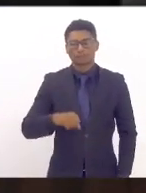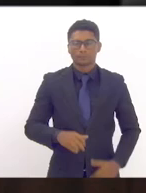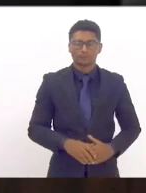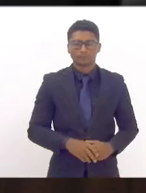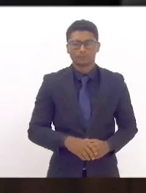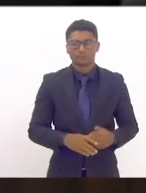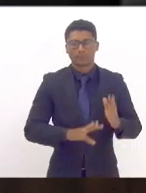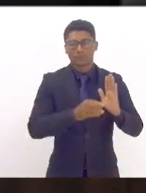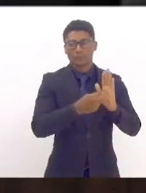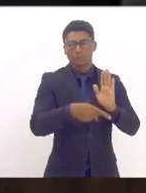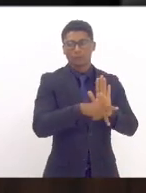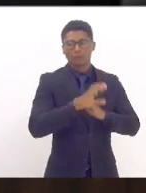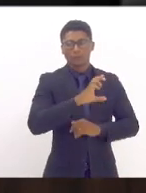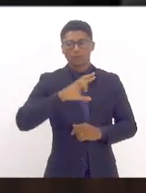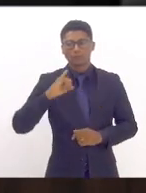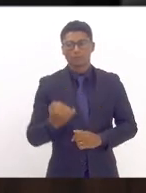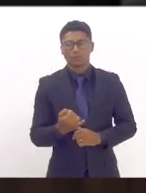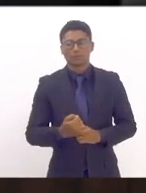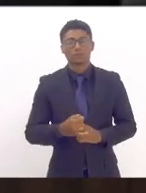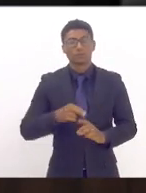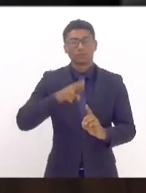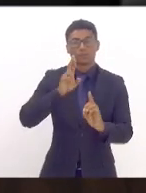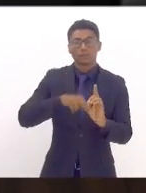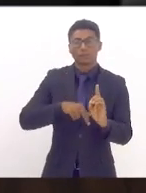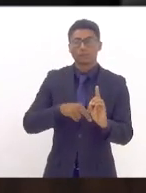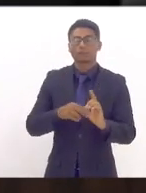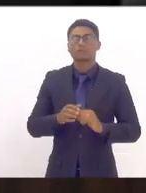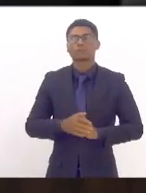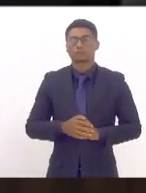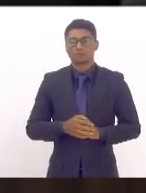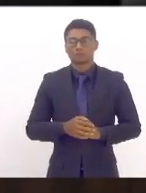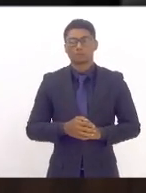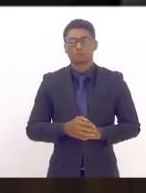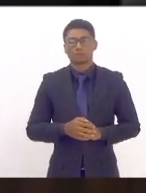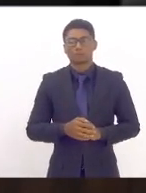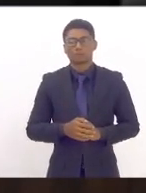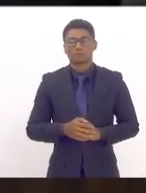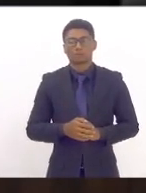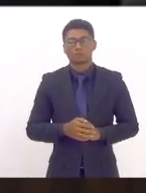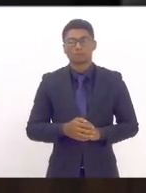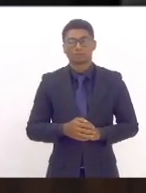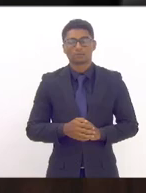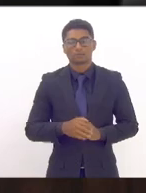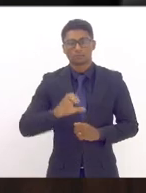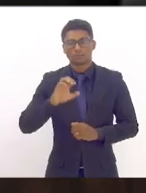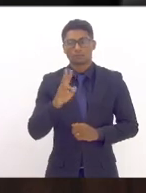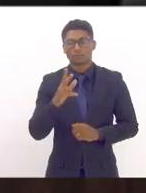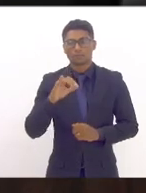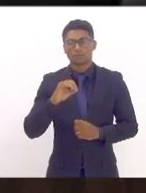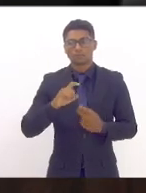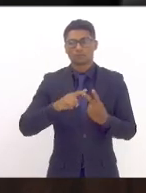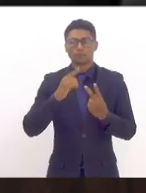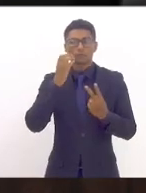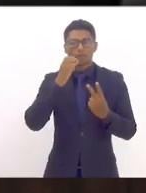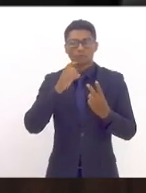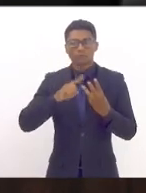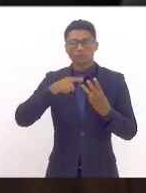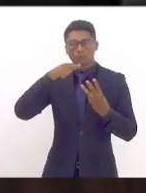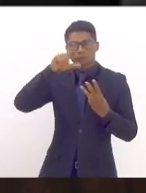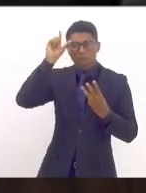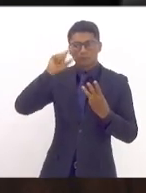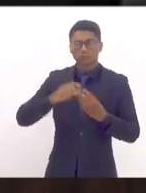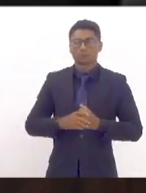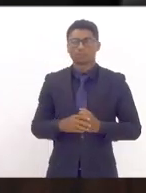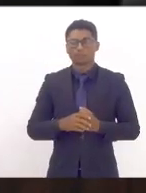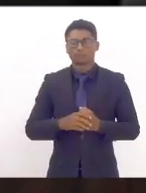favoritos da ccj relatório de Deputados Chico Machado Valdete Carneiro Luiz Paulo e Chico